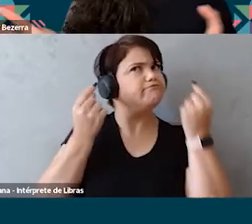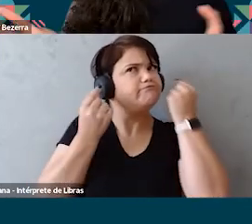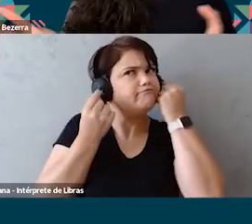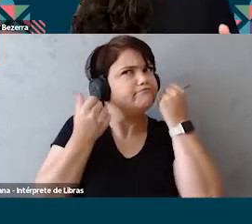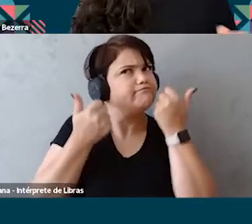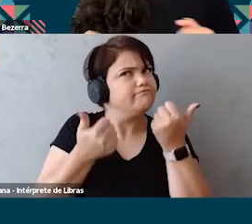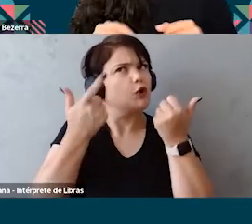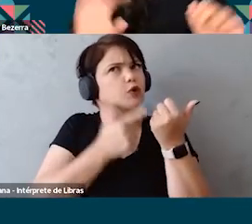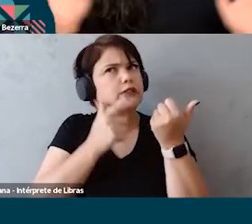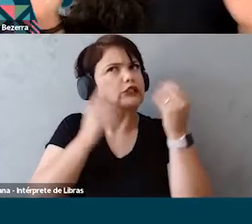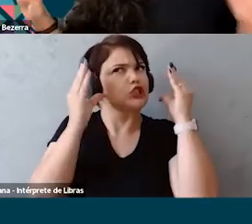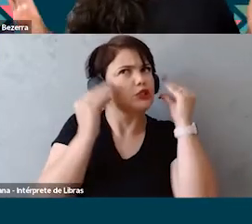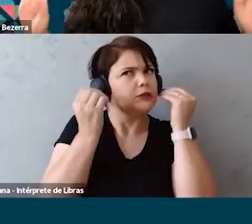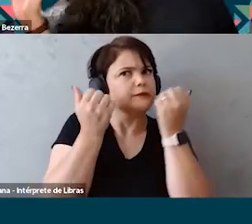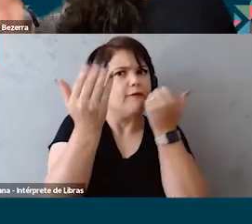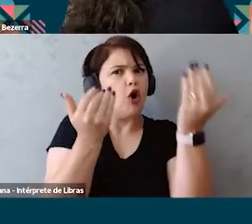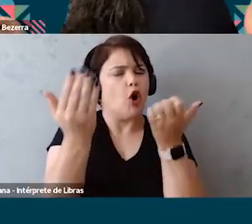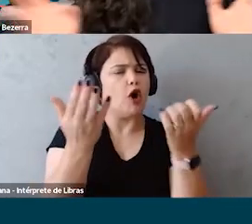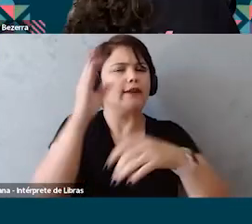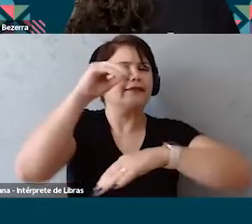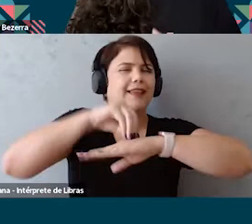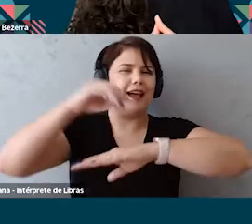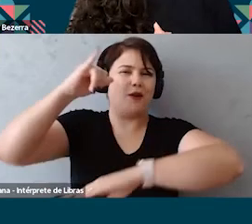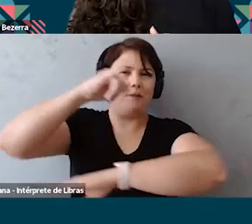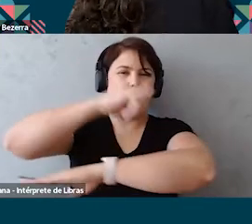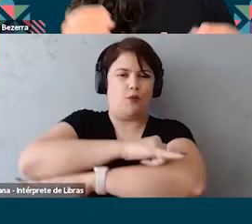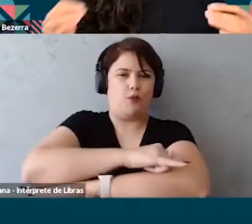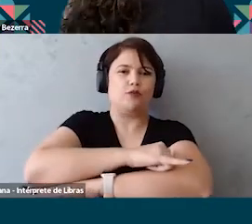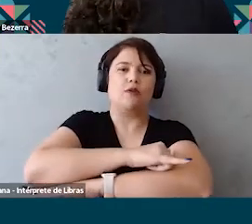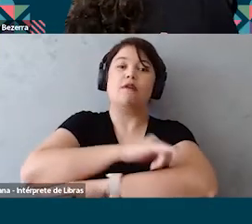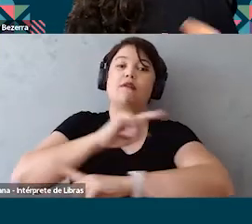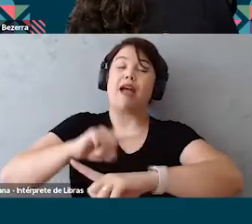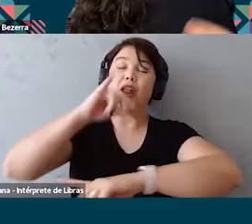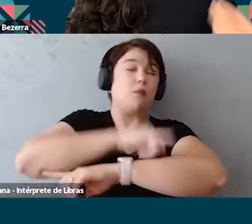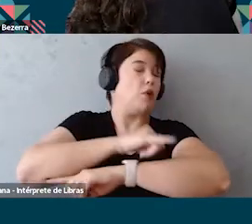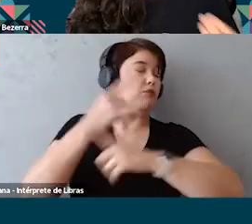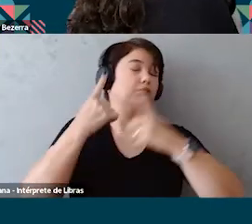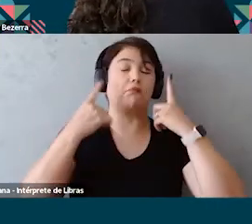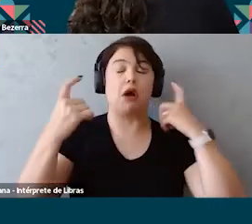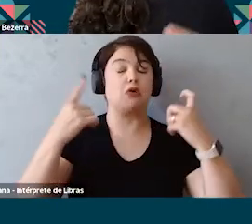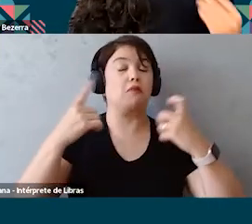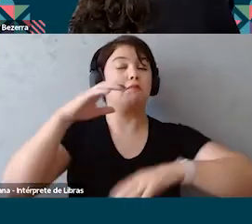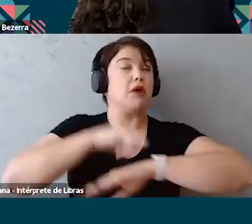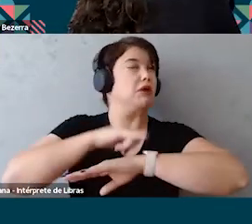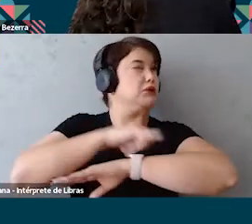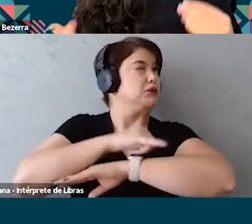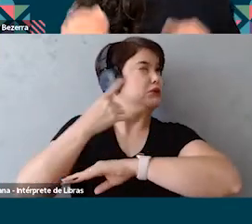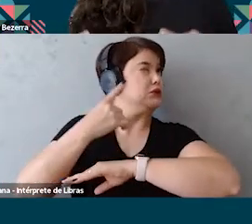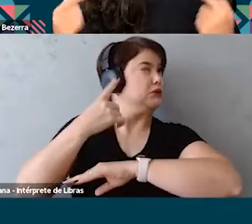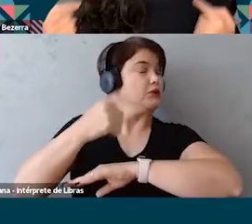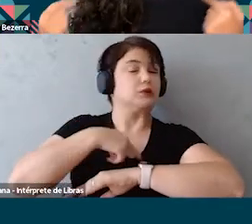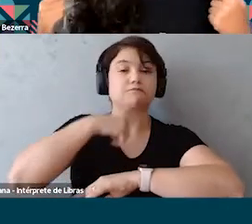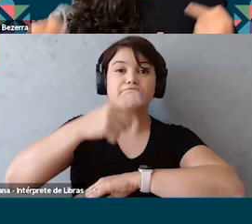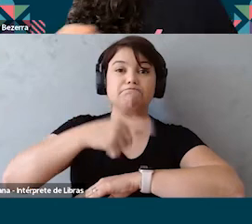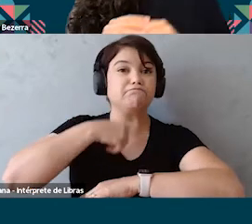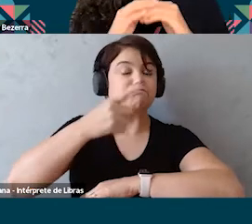com todas essas tecnologias para diminuir o barulho externo no aeroporto, só que o aeroporto está tão barulhento que mesmo no máximo